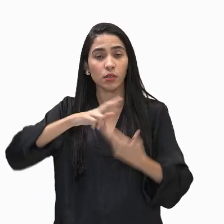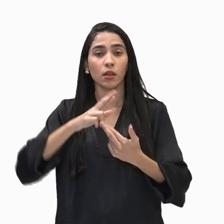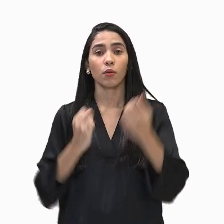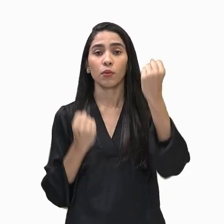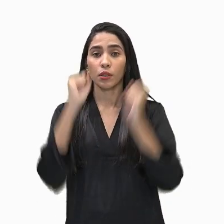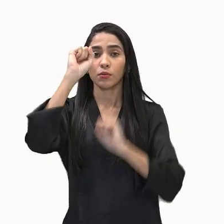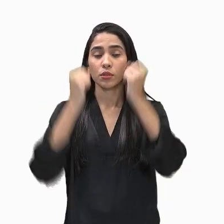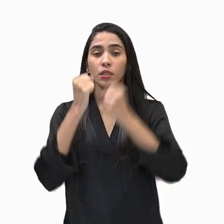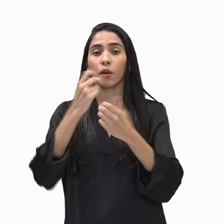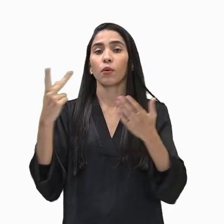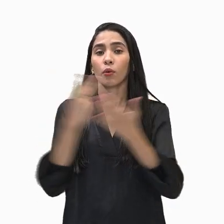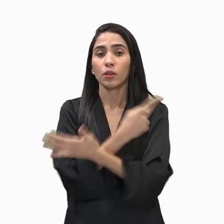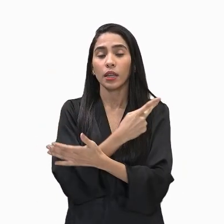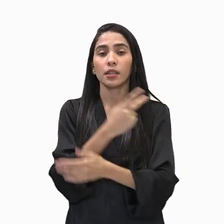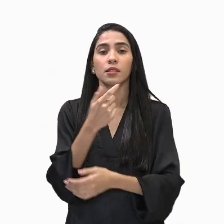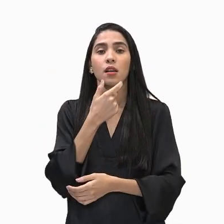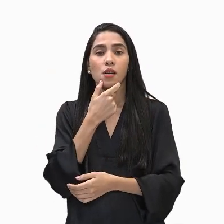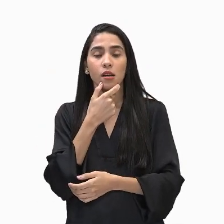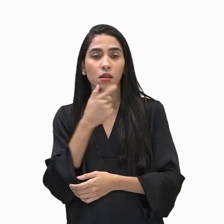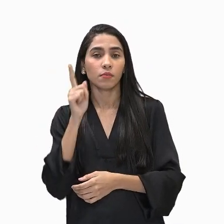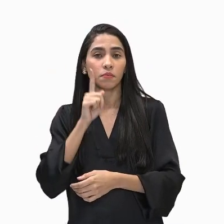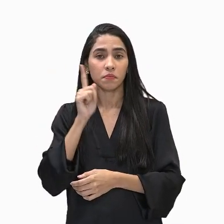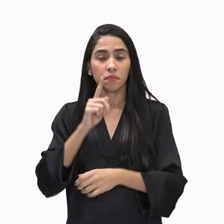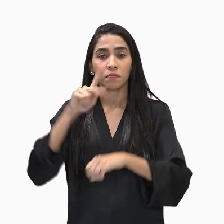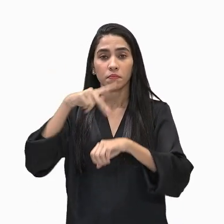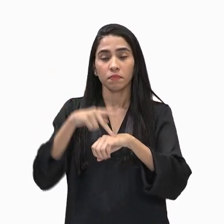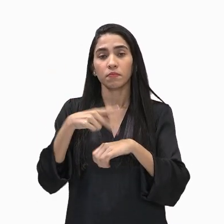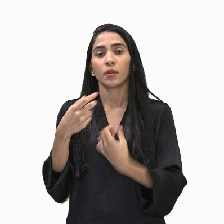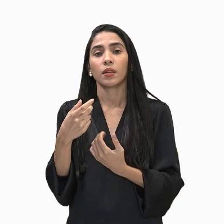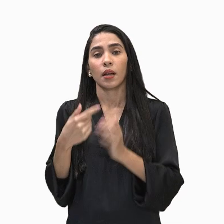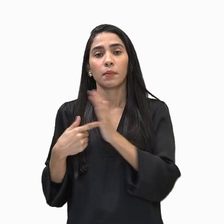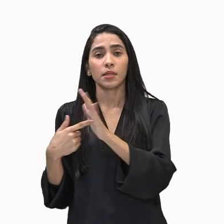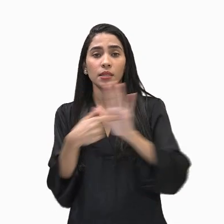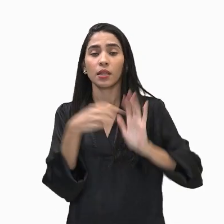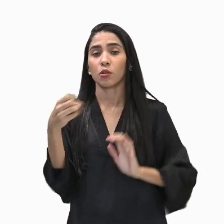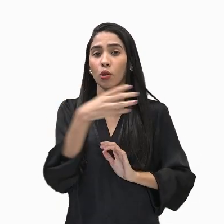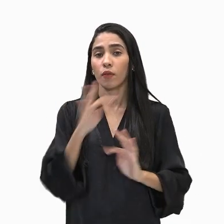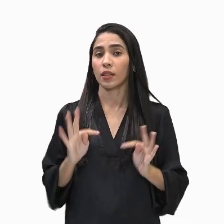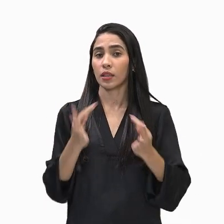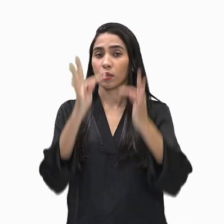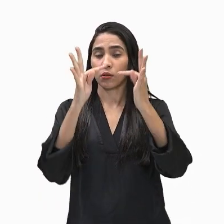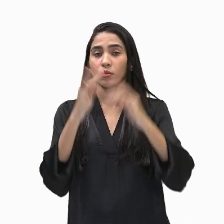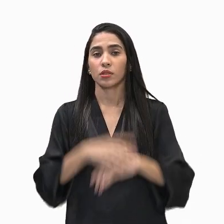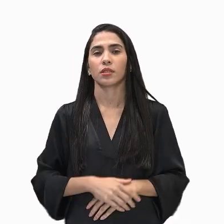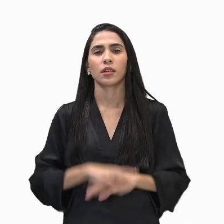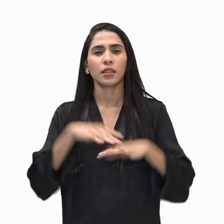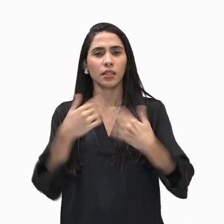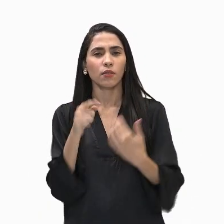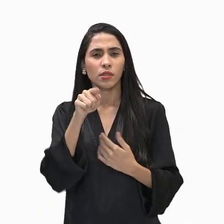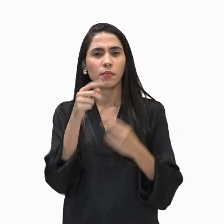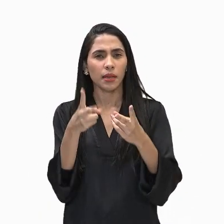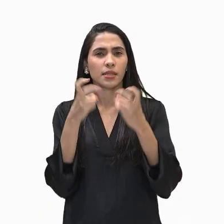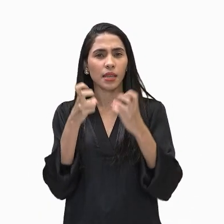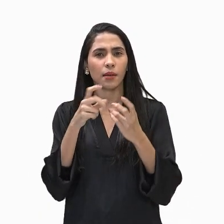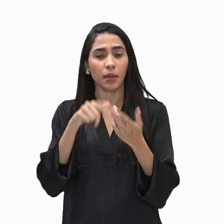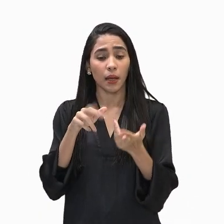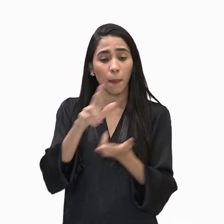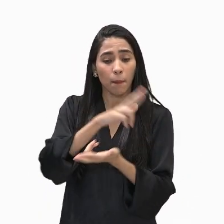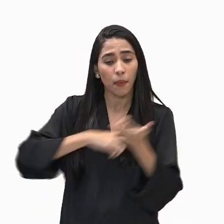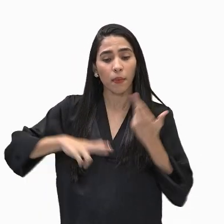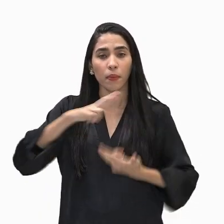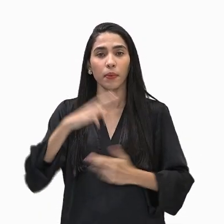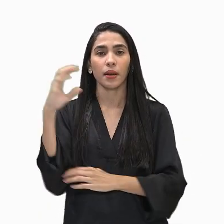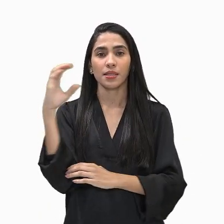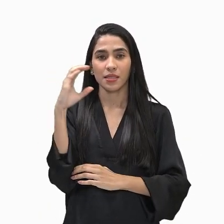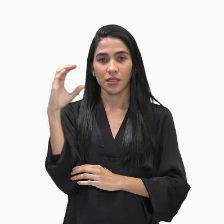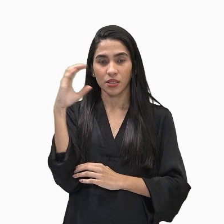que traz novas tecnologias para o mundo. Então é toda uma revolução, gente, científica que aparece